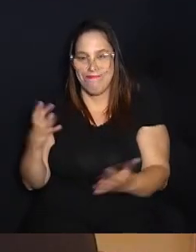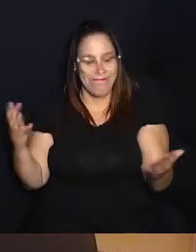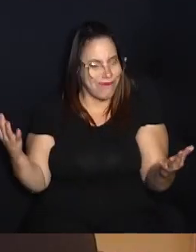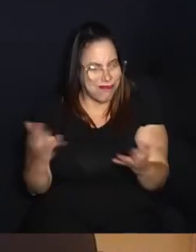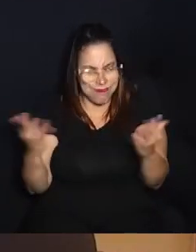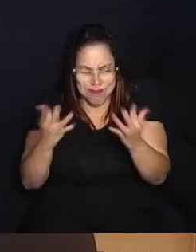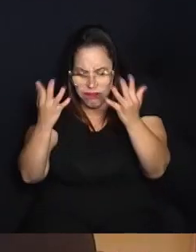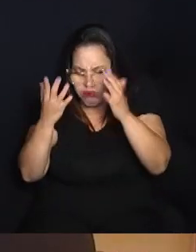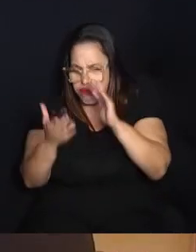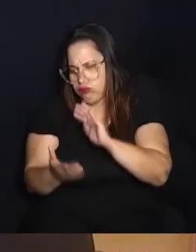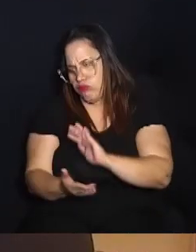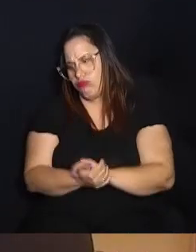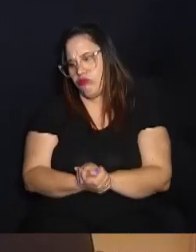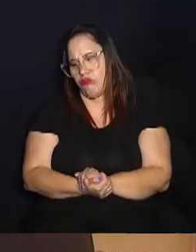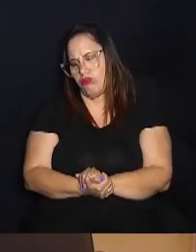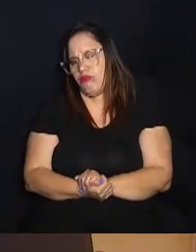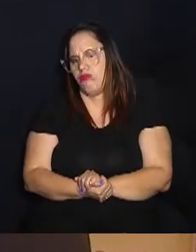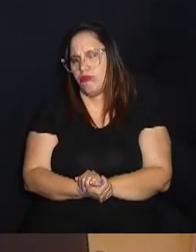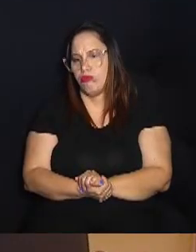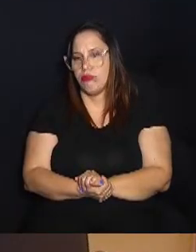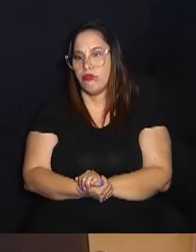um incentivo